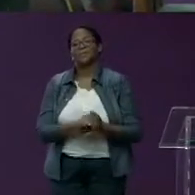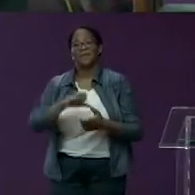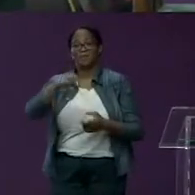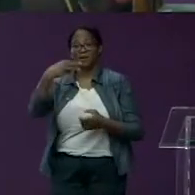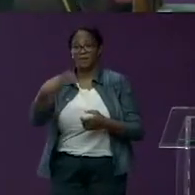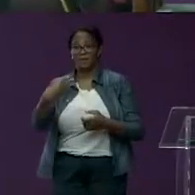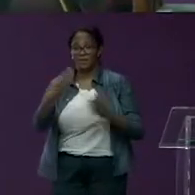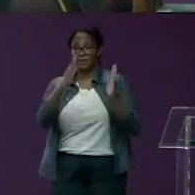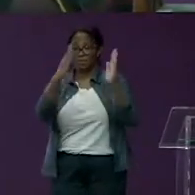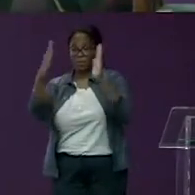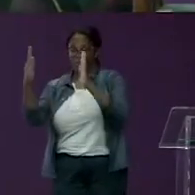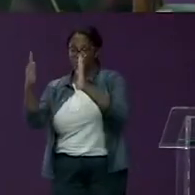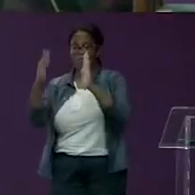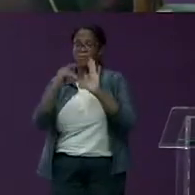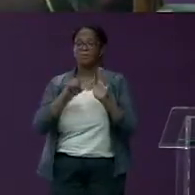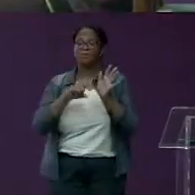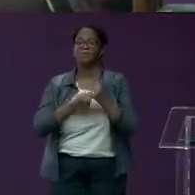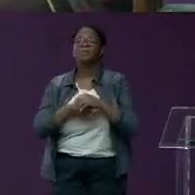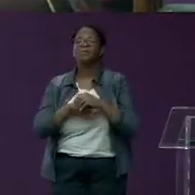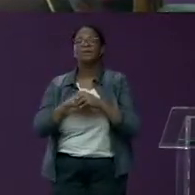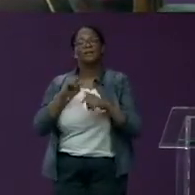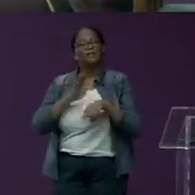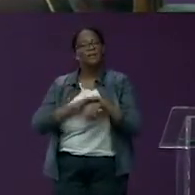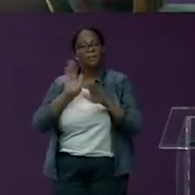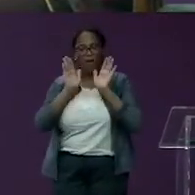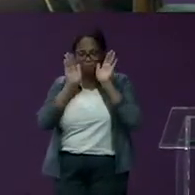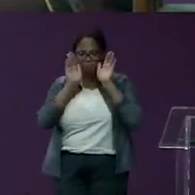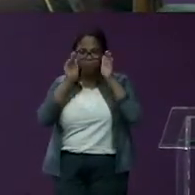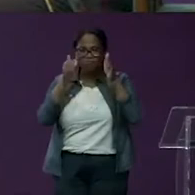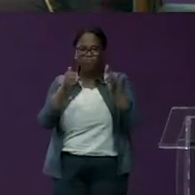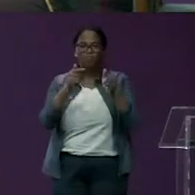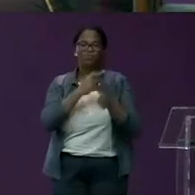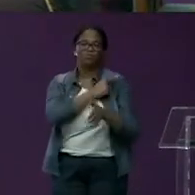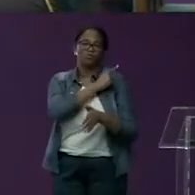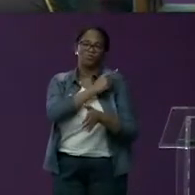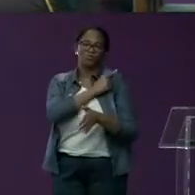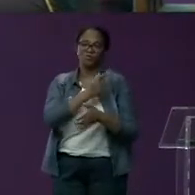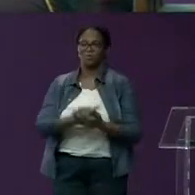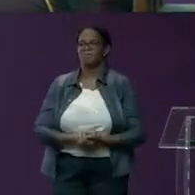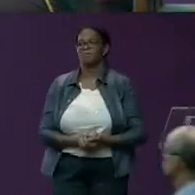para o terceiro bloco, que é o bloco mais dedicado à gestão.